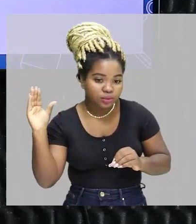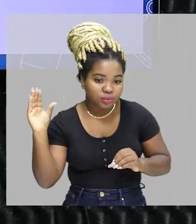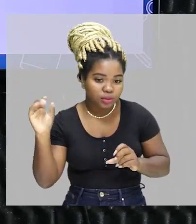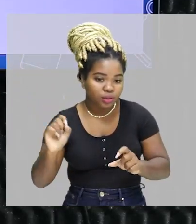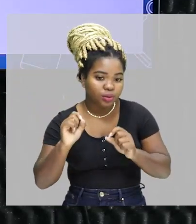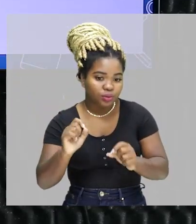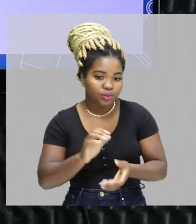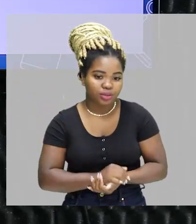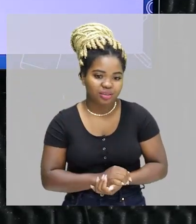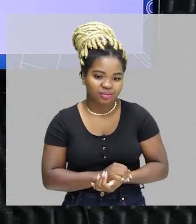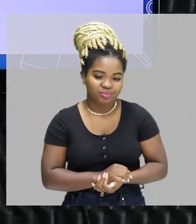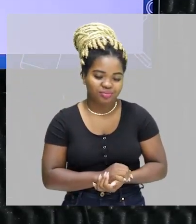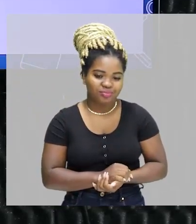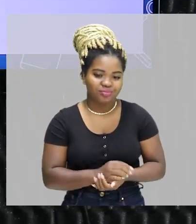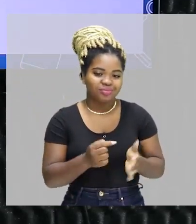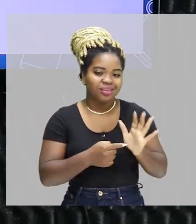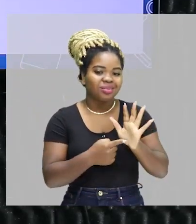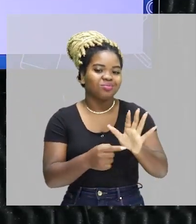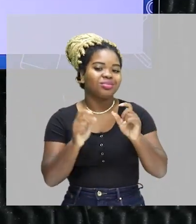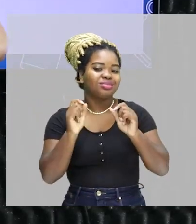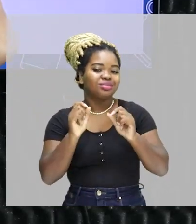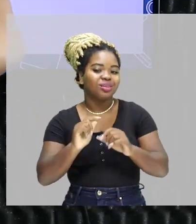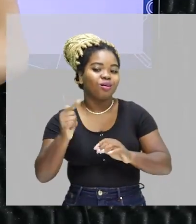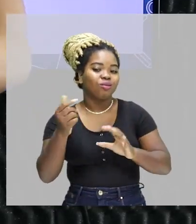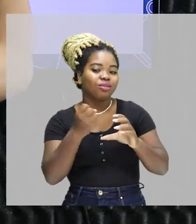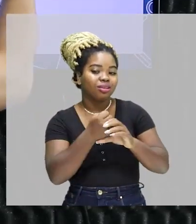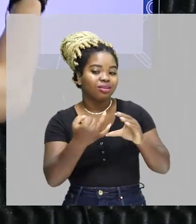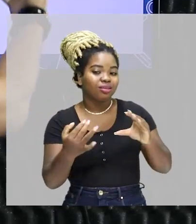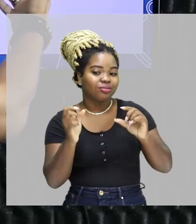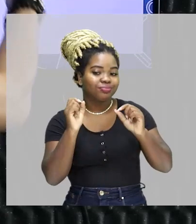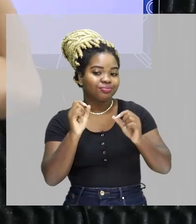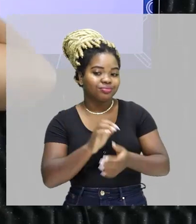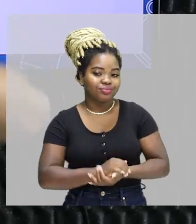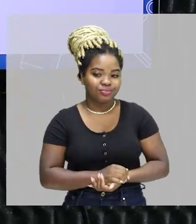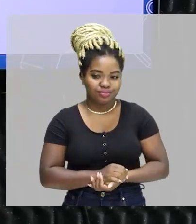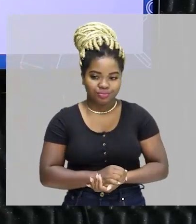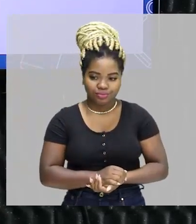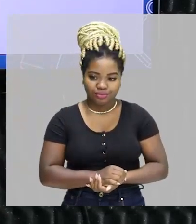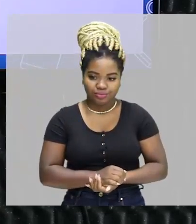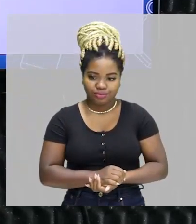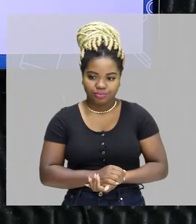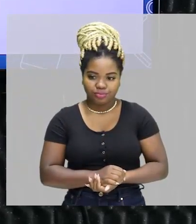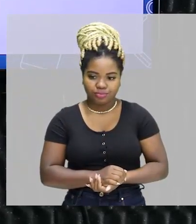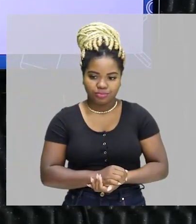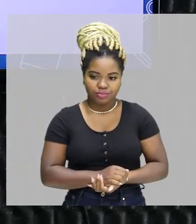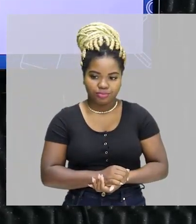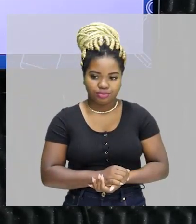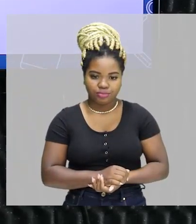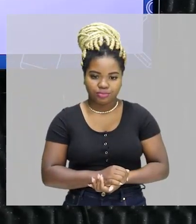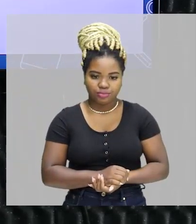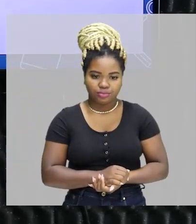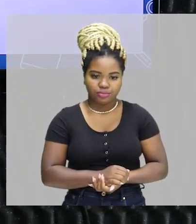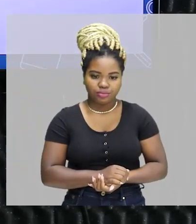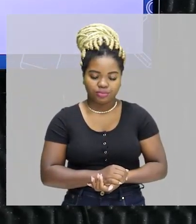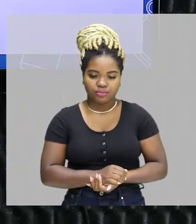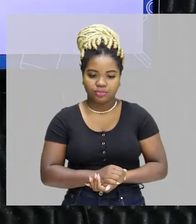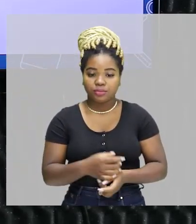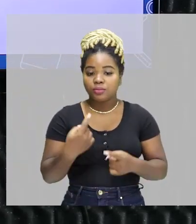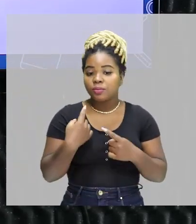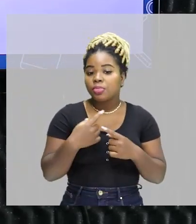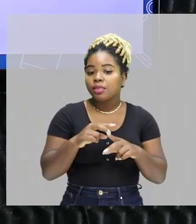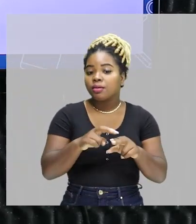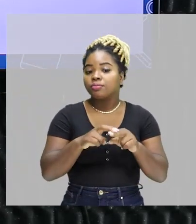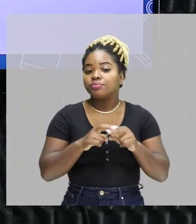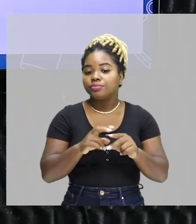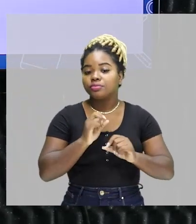é o que, segundo, apresenta, entre outras características, tá? Pois procura